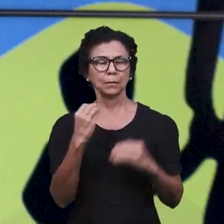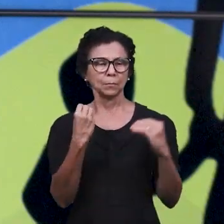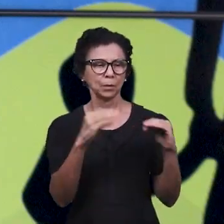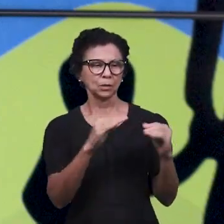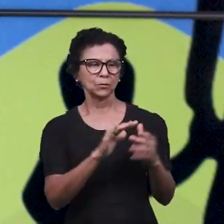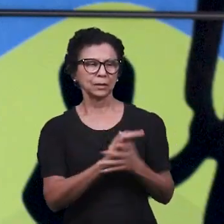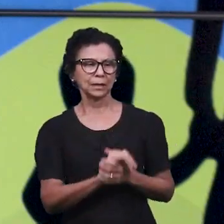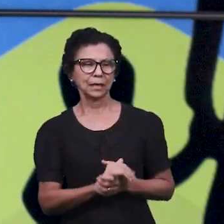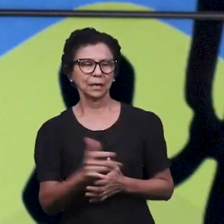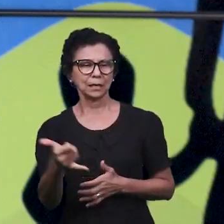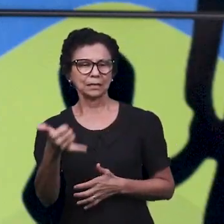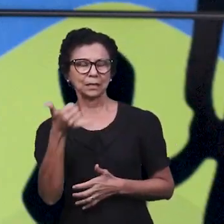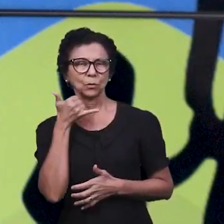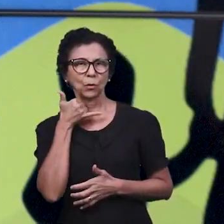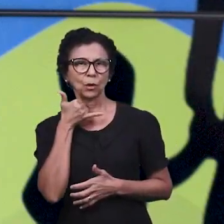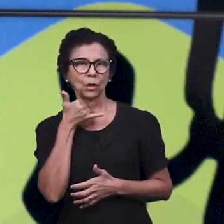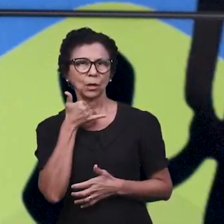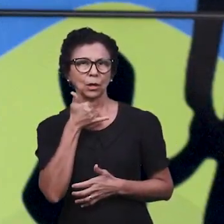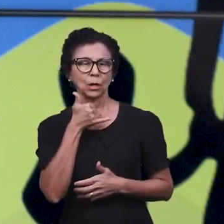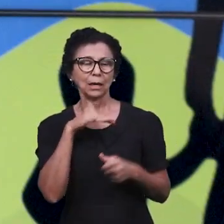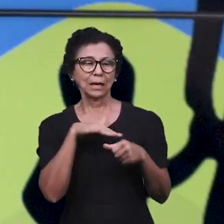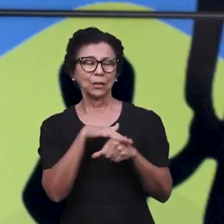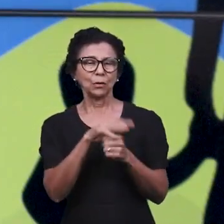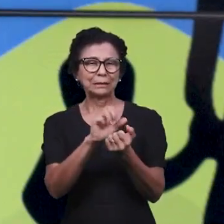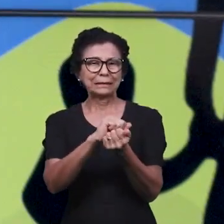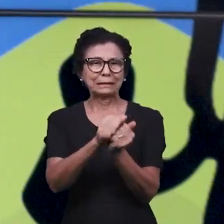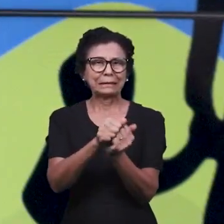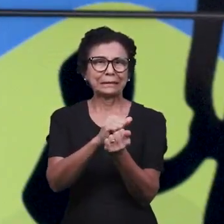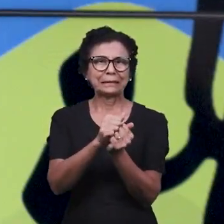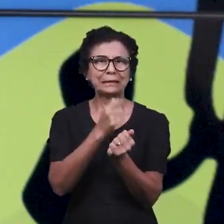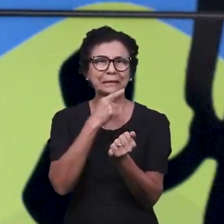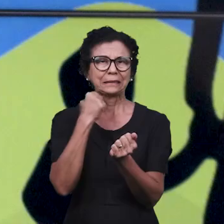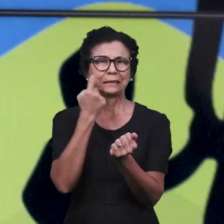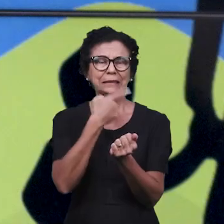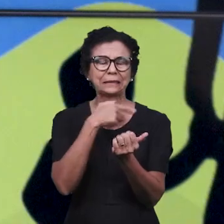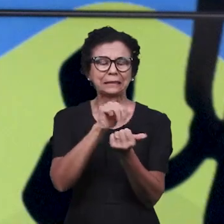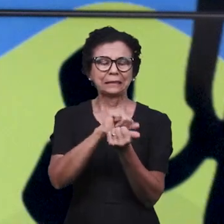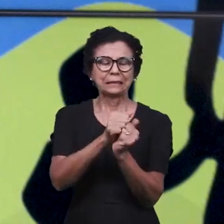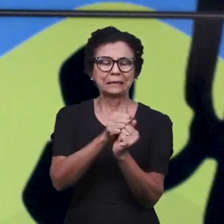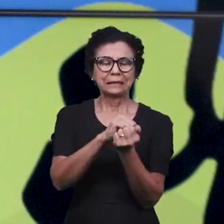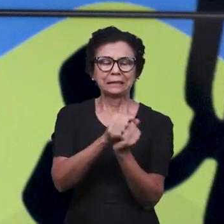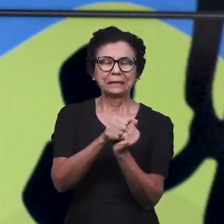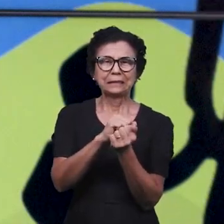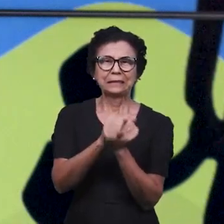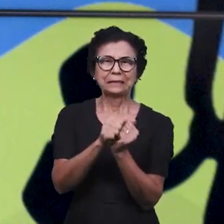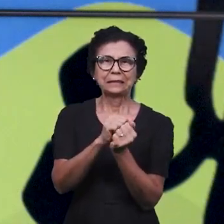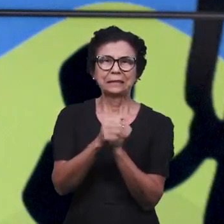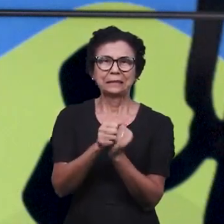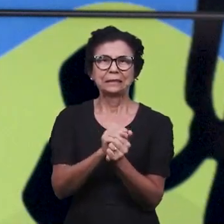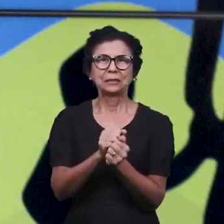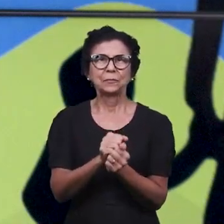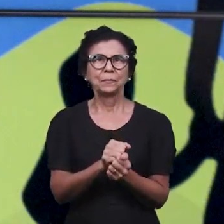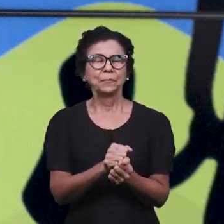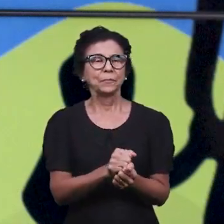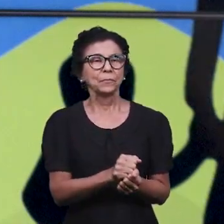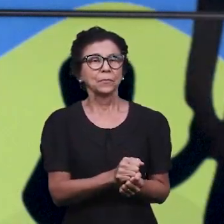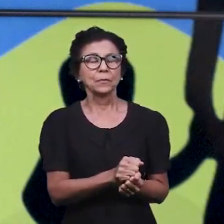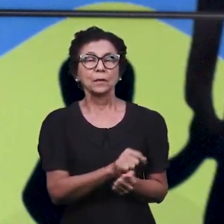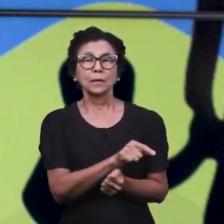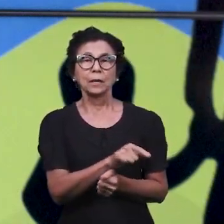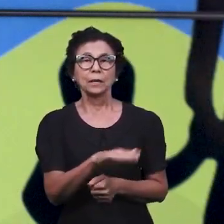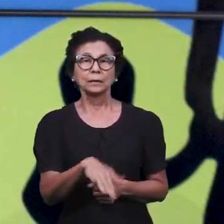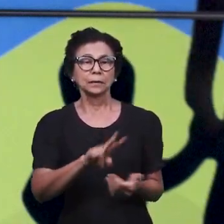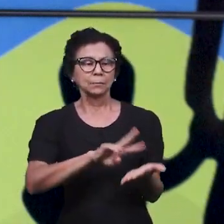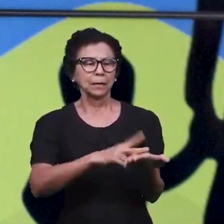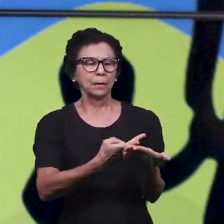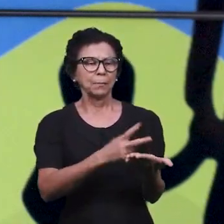há o bruxismo à noite, há a insônia, A criança se movimenta o tempo todo na cama,